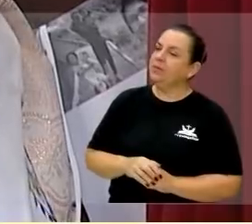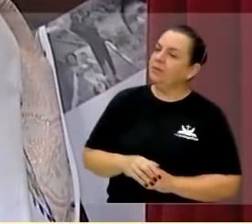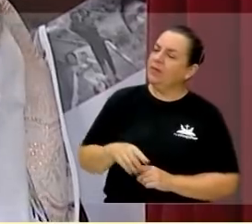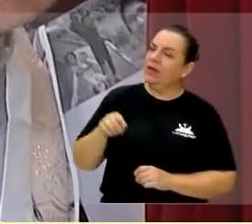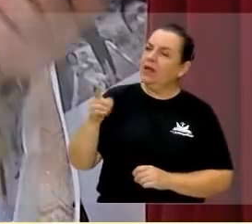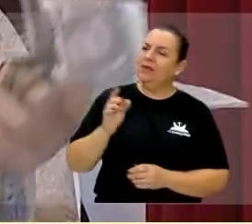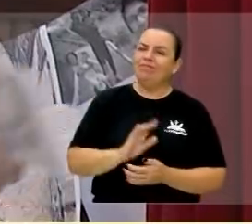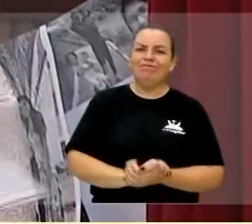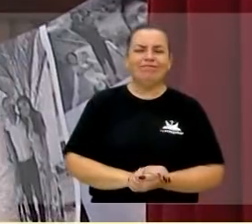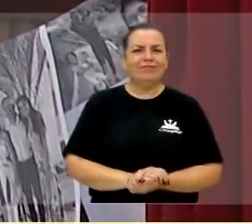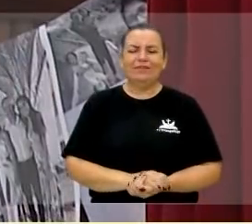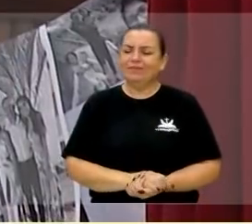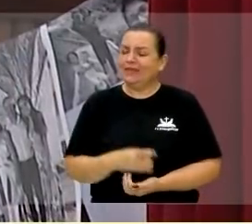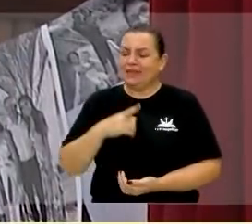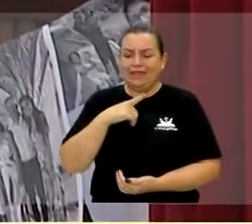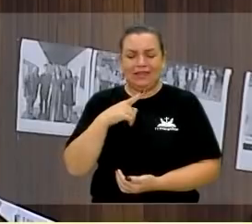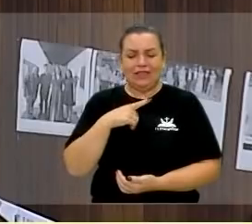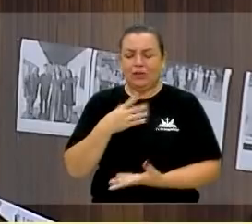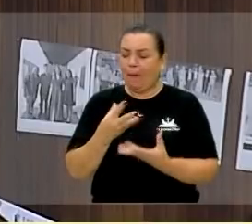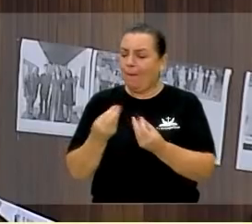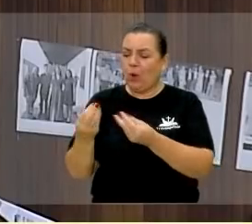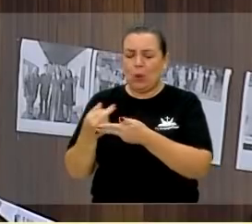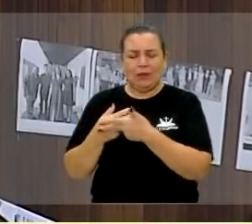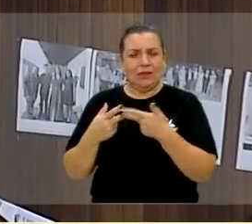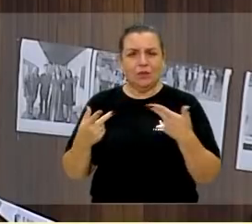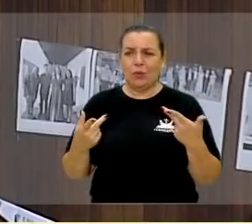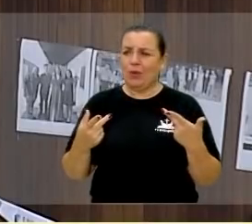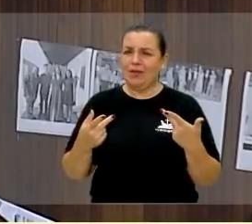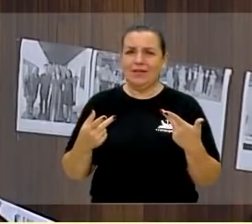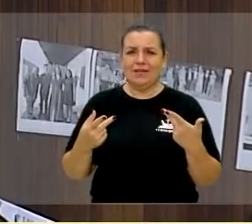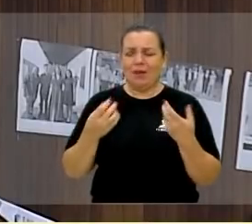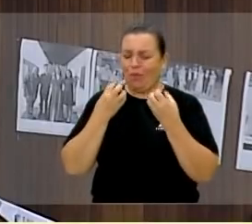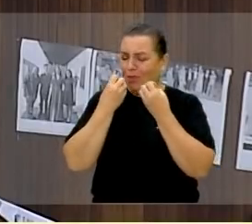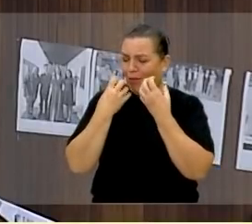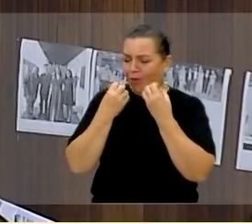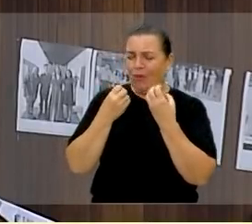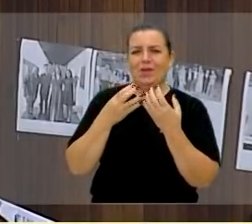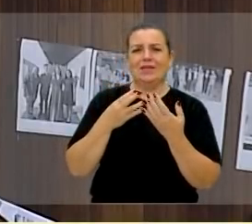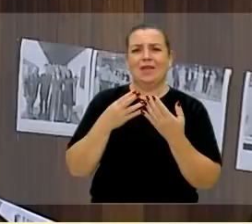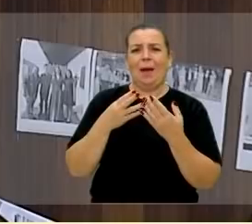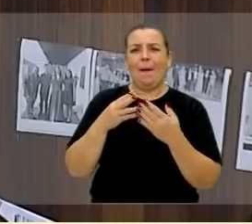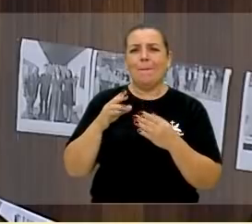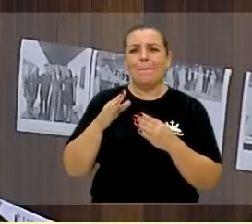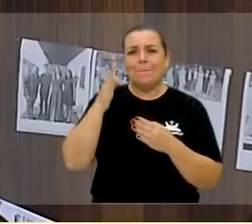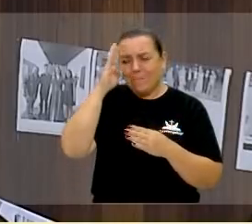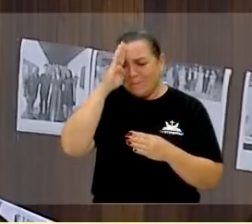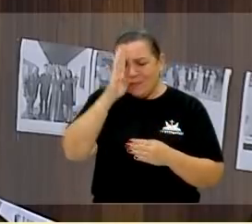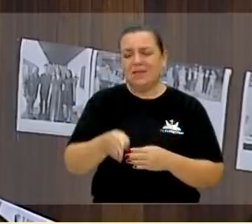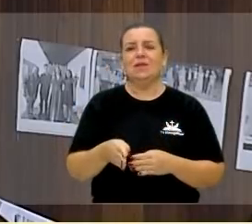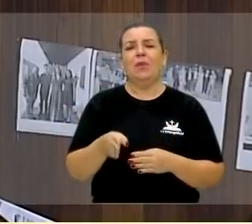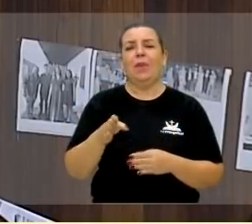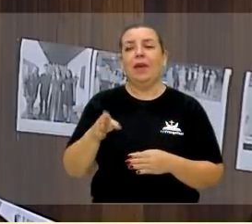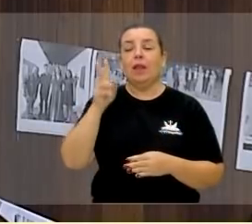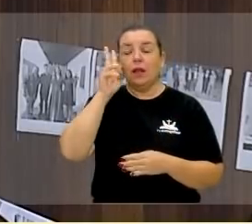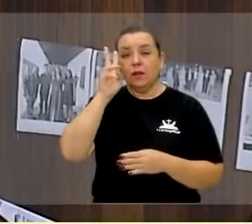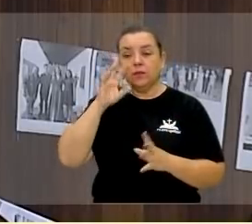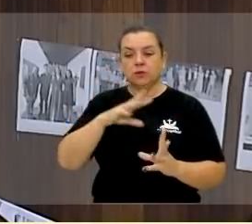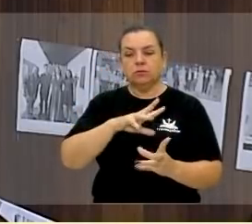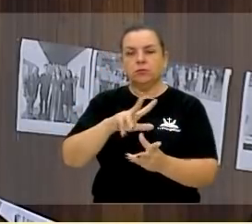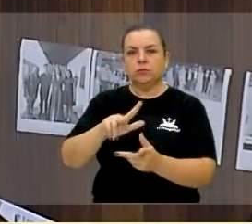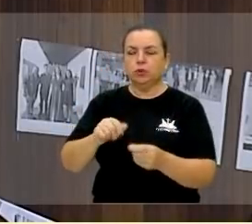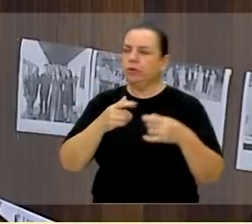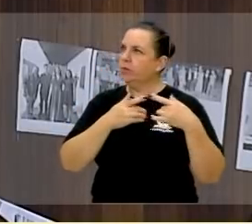tão grande tesouro, que é lembrar ao mundo a misericórdia. Mas no diário de